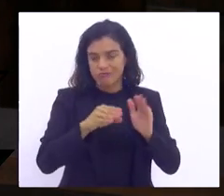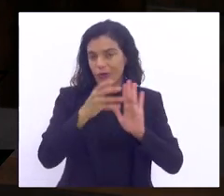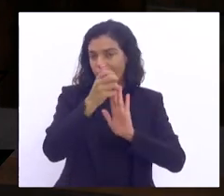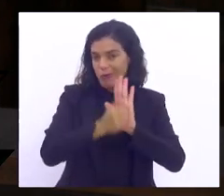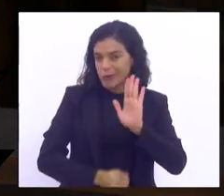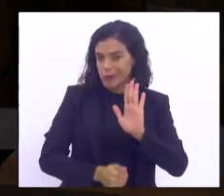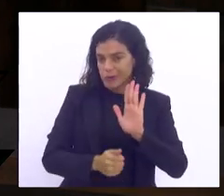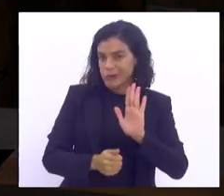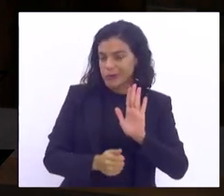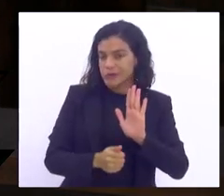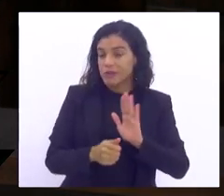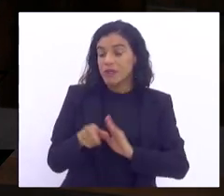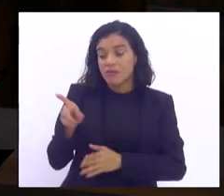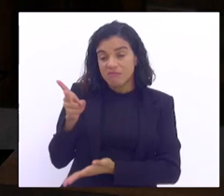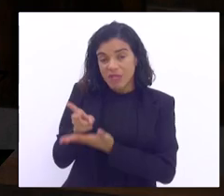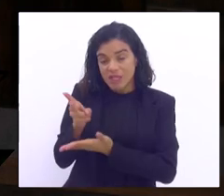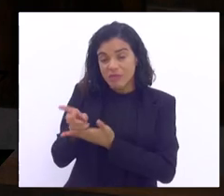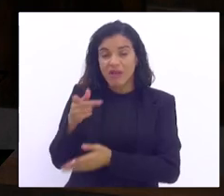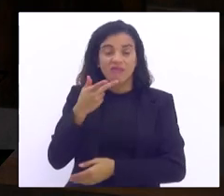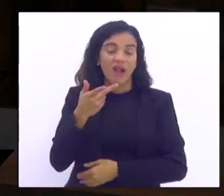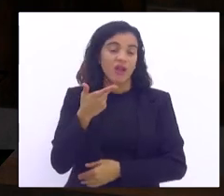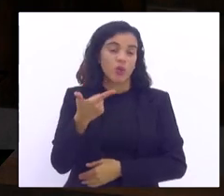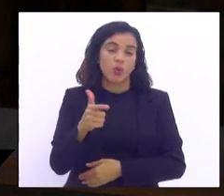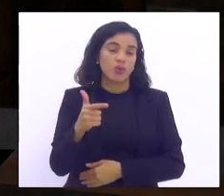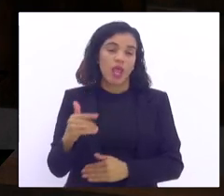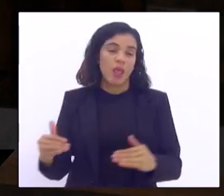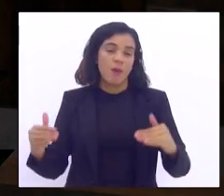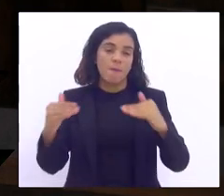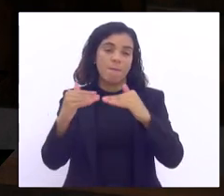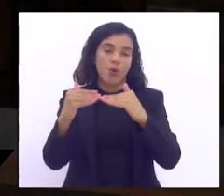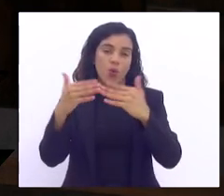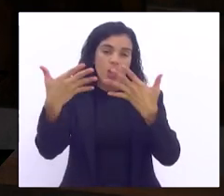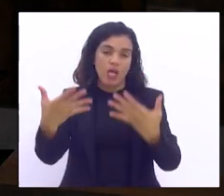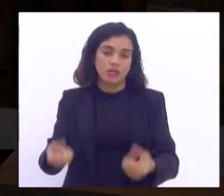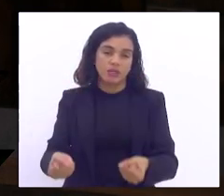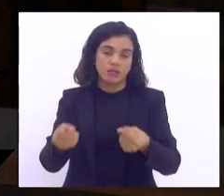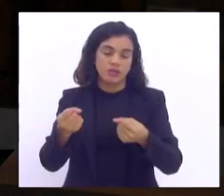do aborto, ele diz que não há consenso social.